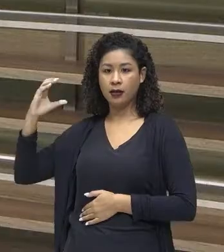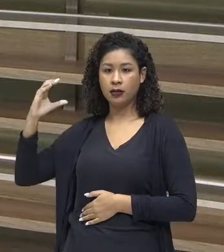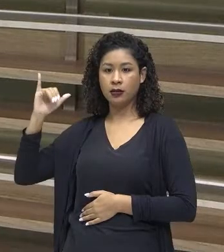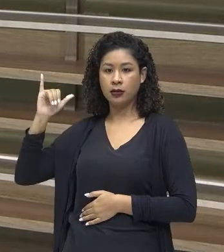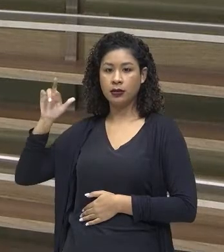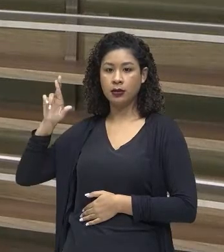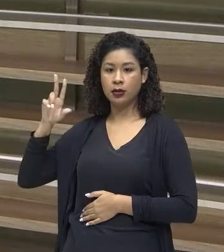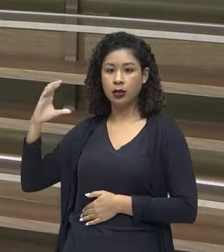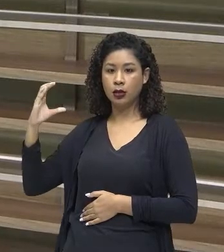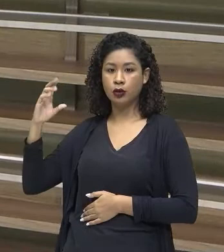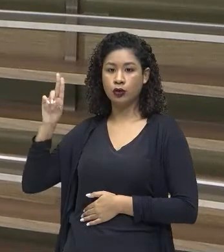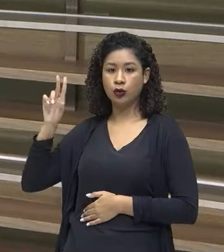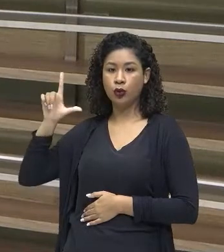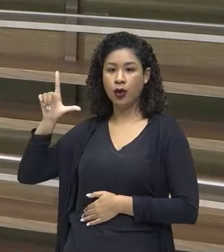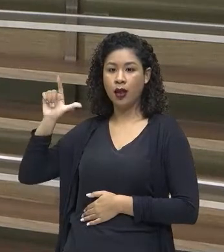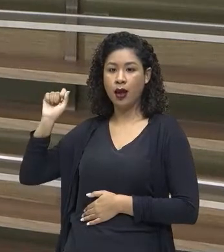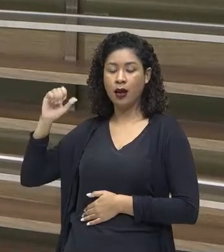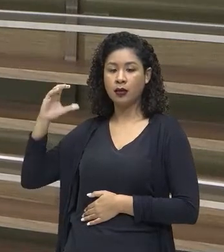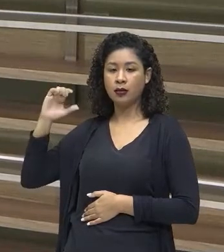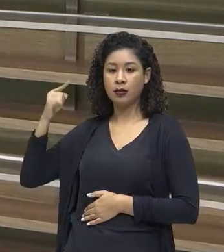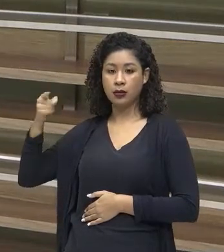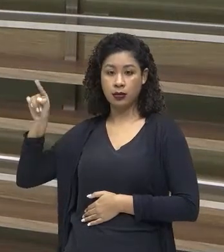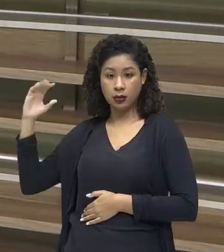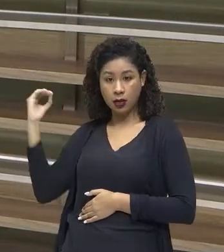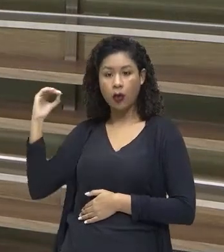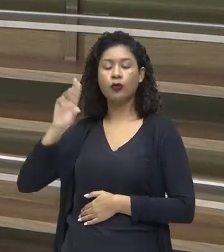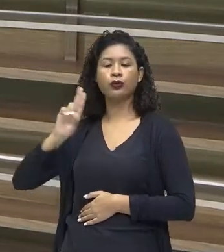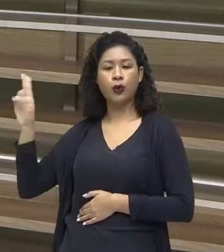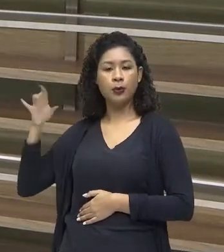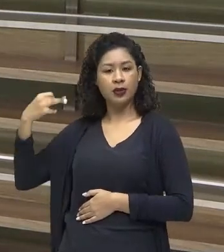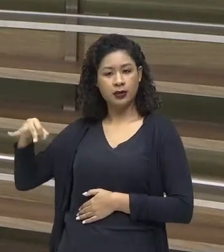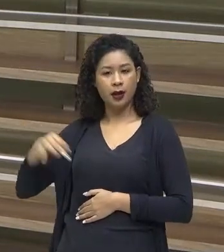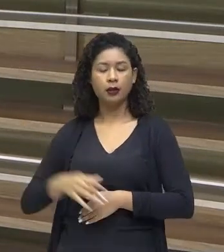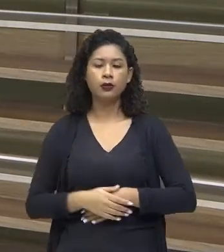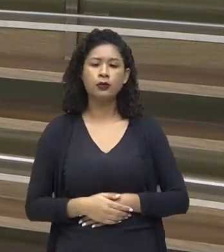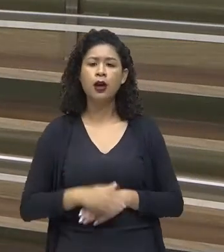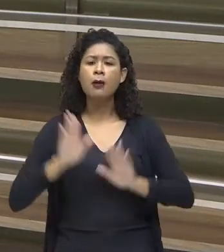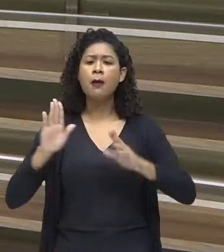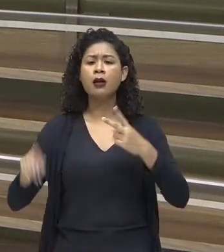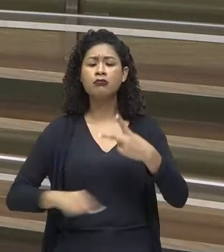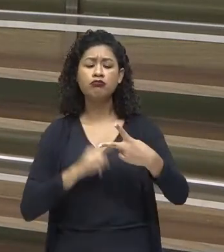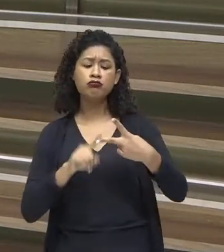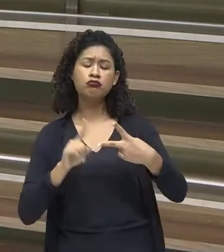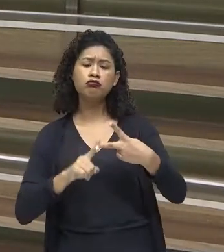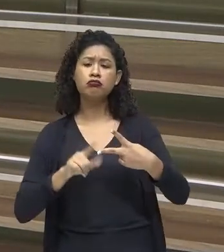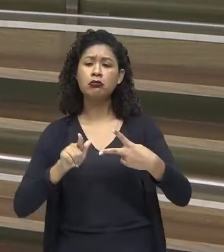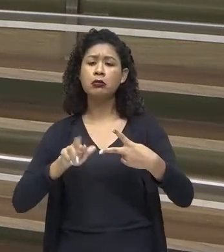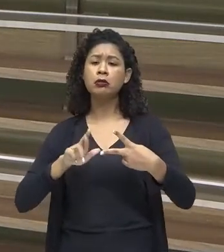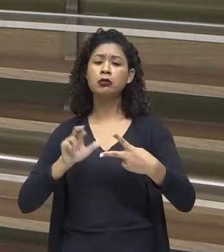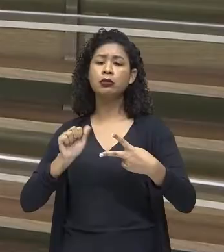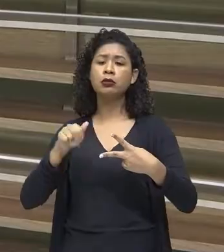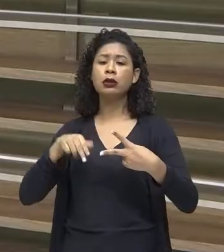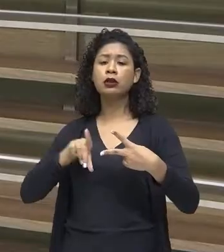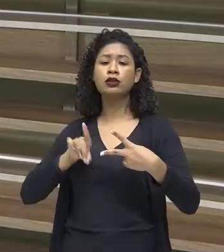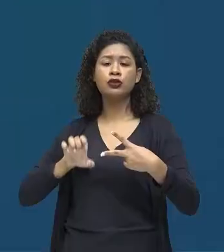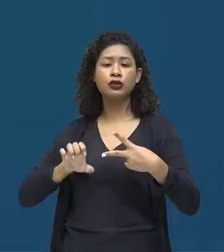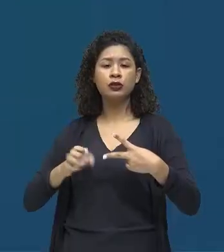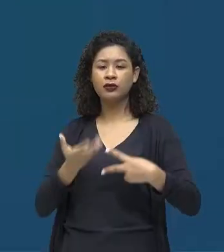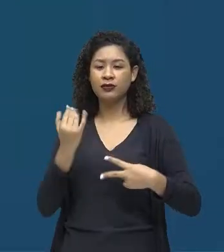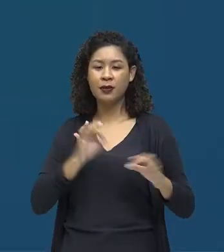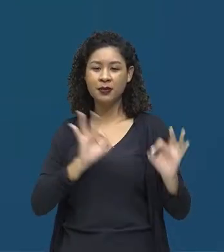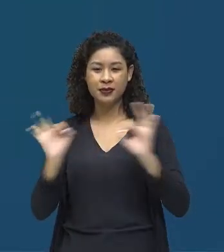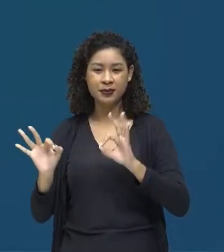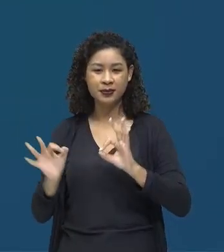trocado pelo gás oxigênio e retorna para o coração. E a grande circulação? Vamos observar como é que ela ocorre aí no nosso vídeo.